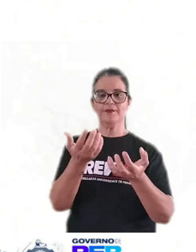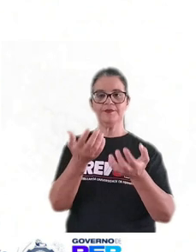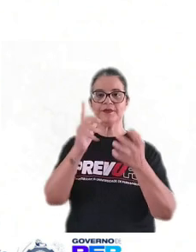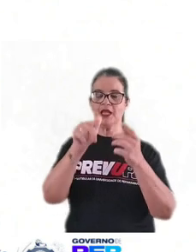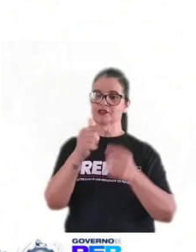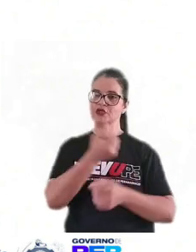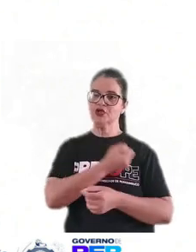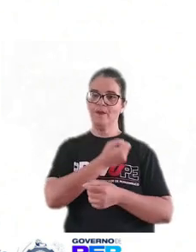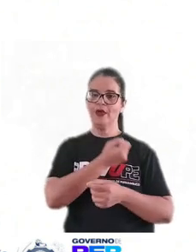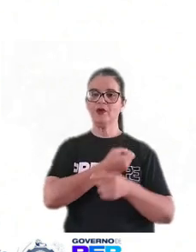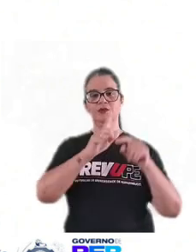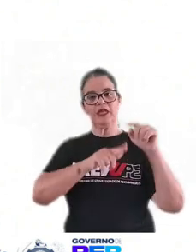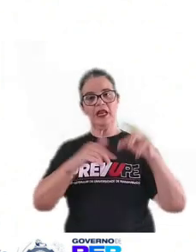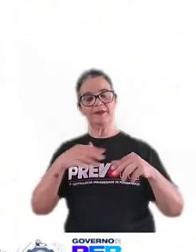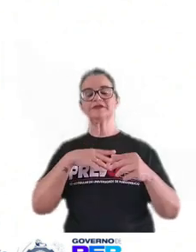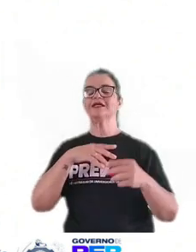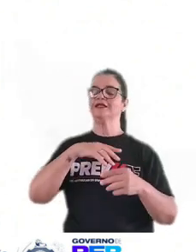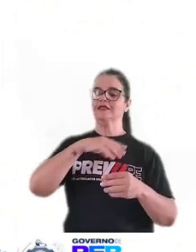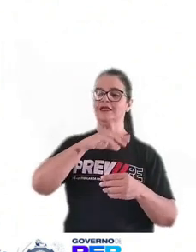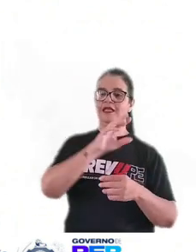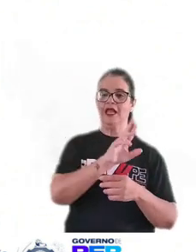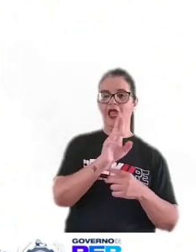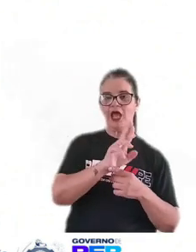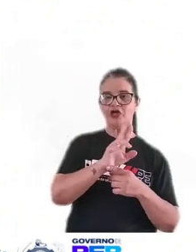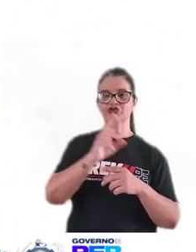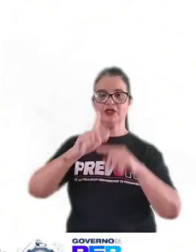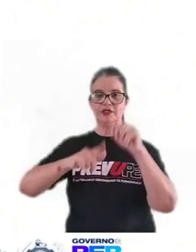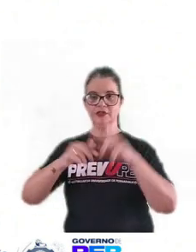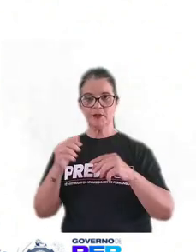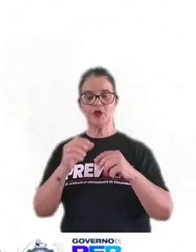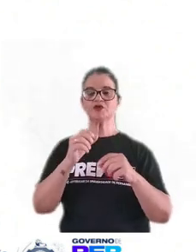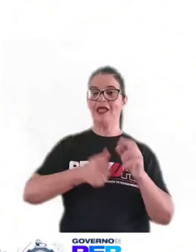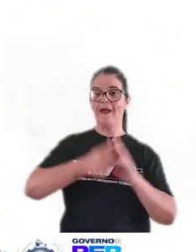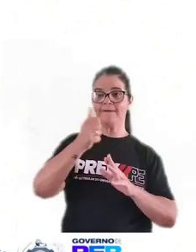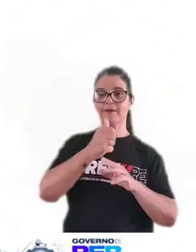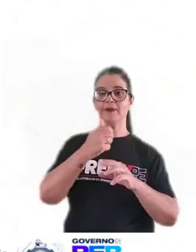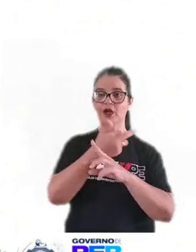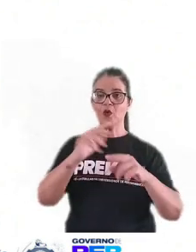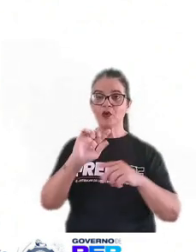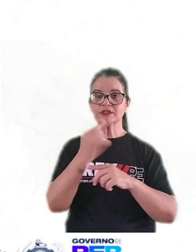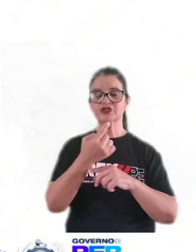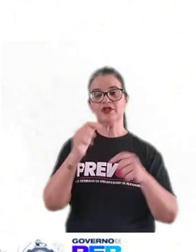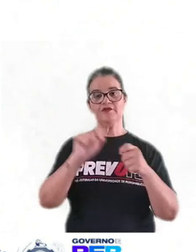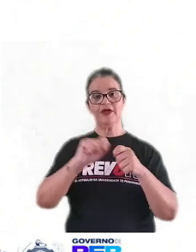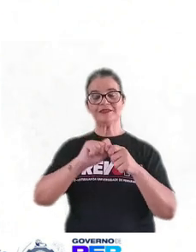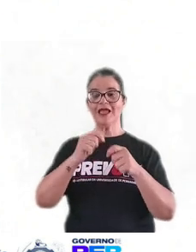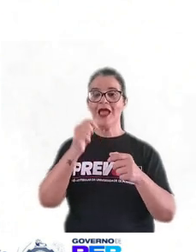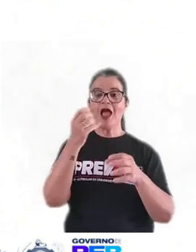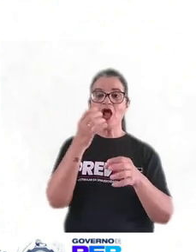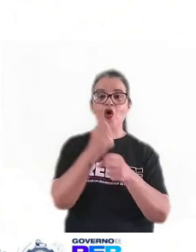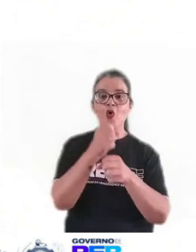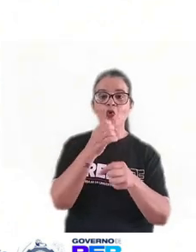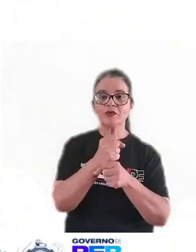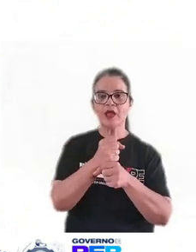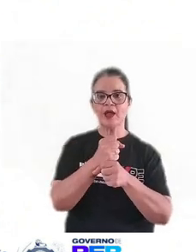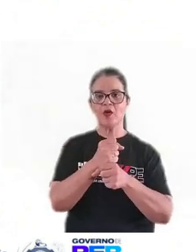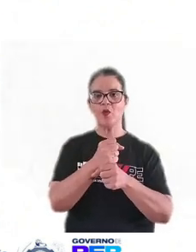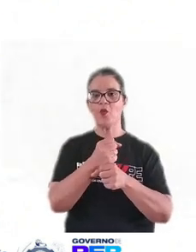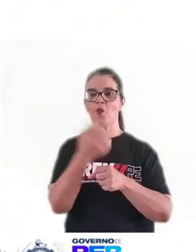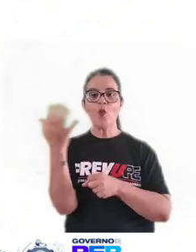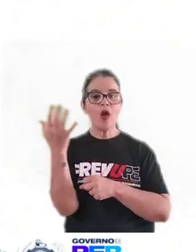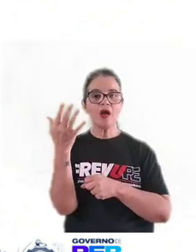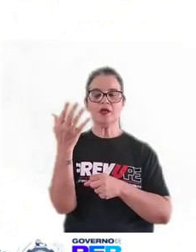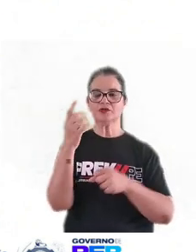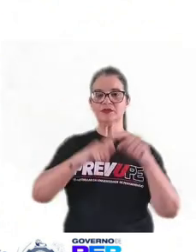equilibrar esse número de elementos entre reagentes e produtos a primeira coisa que nós vamos fazer é contar